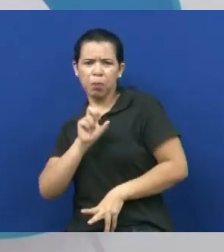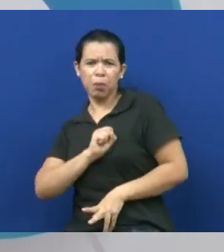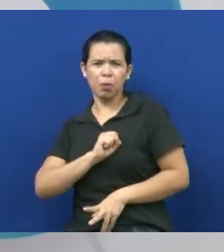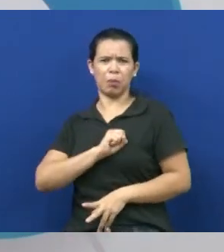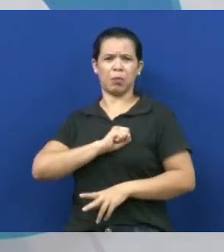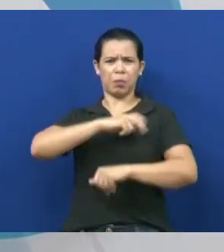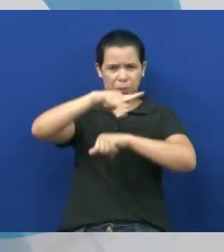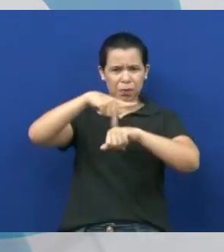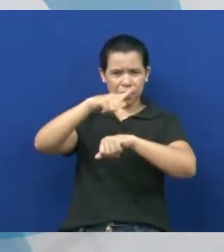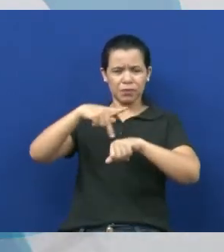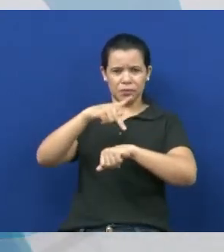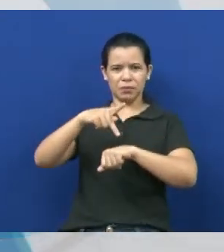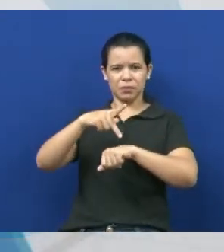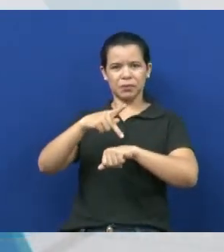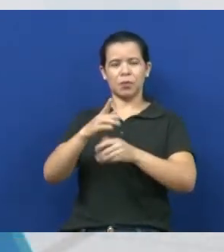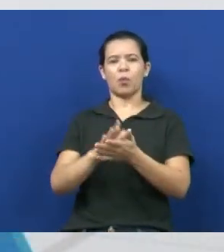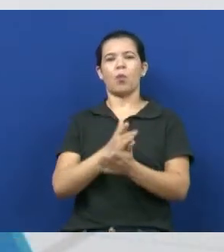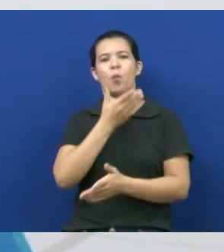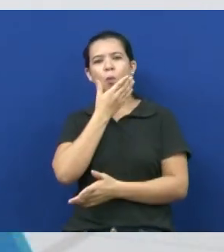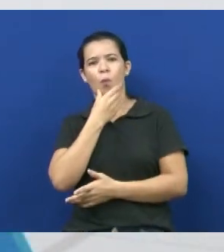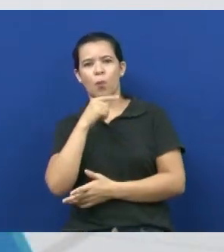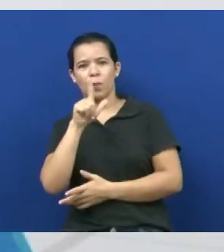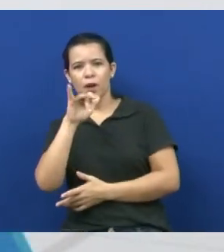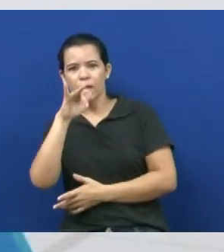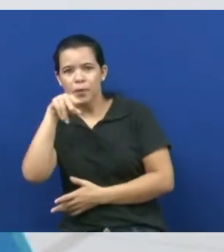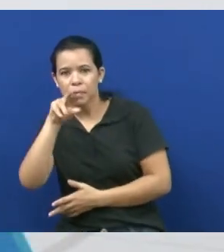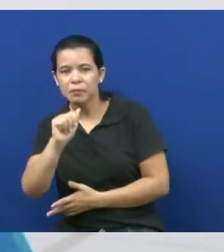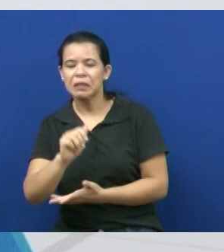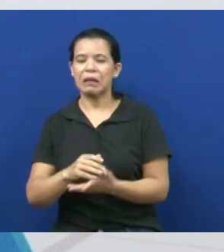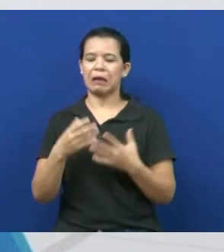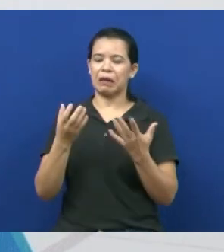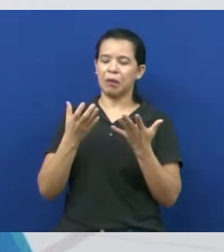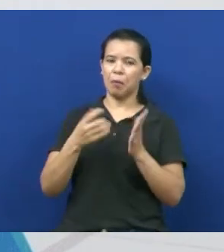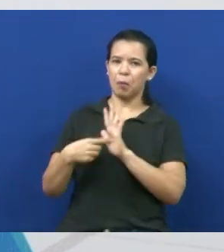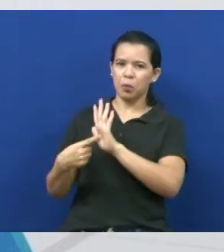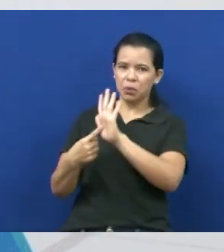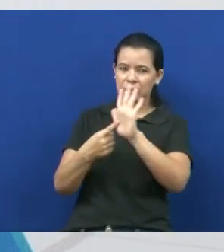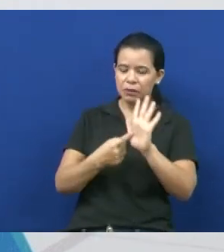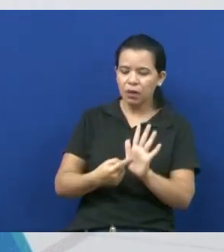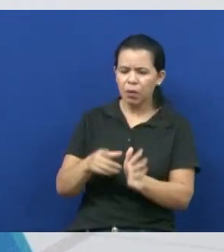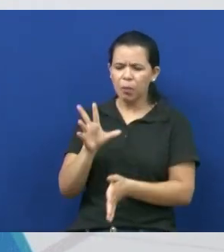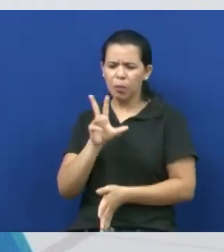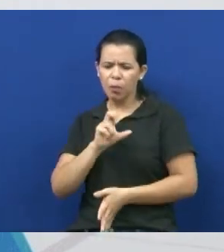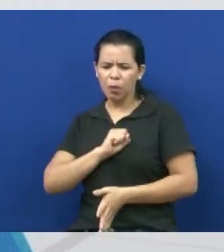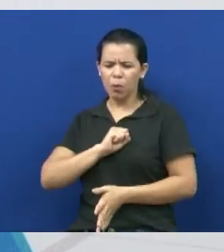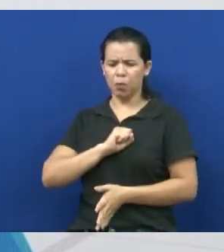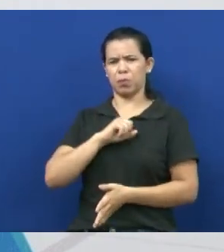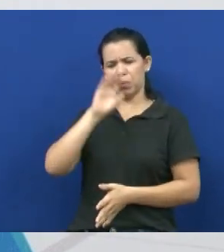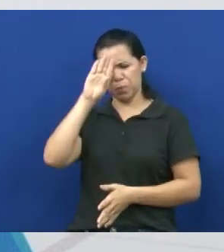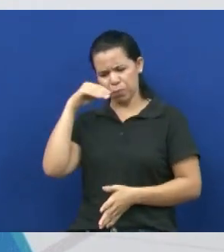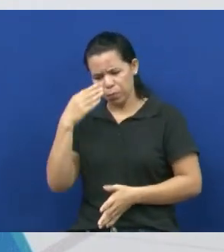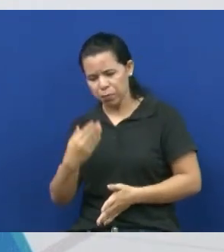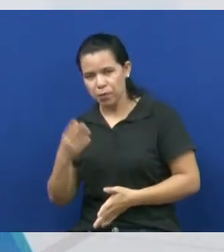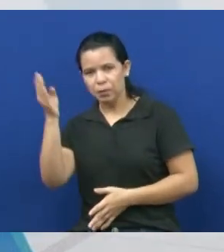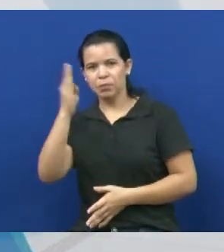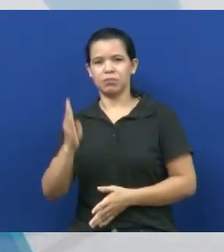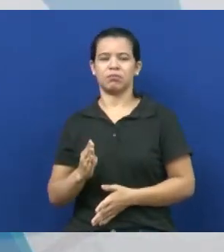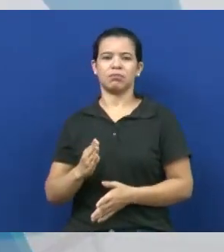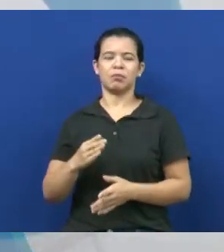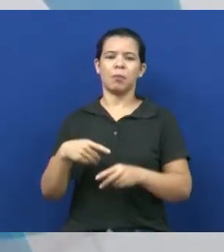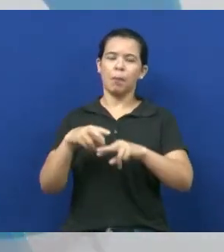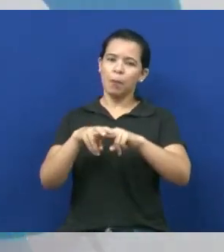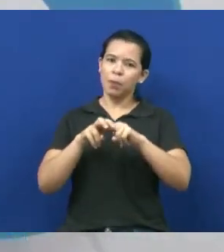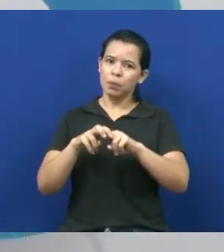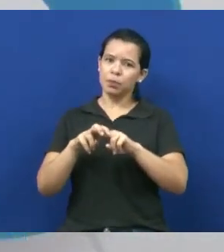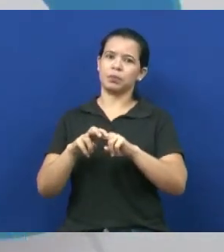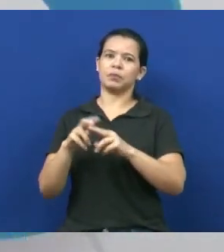ele quis traduzir essa questão bem nacionalista através dessa sua obra, reconhecendo a língua tupi, né, como